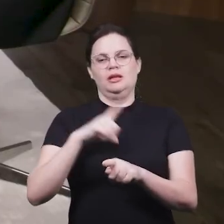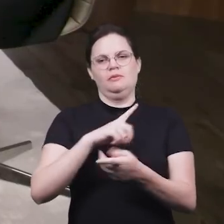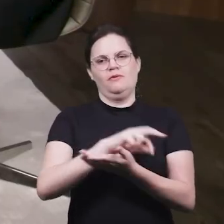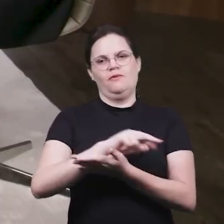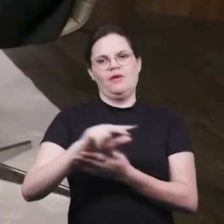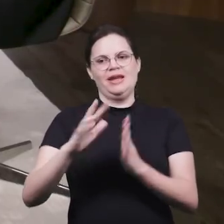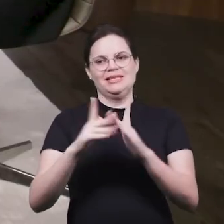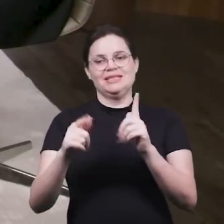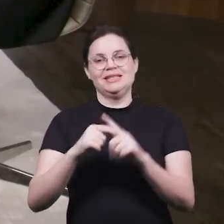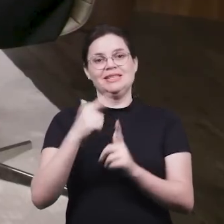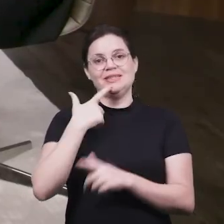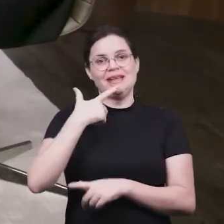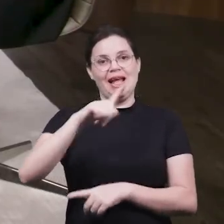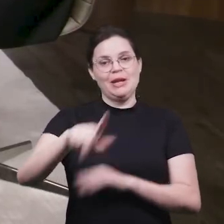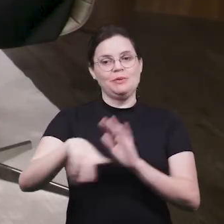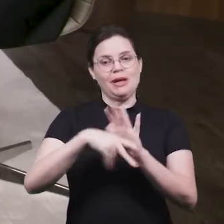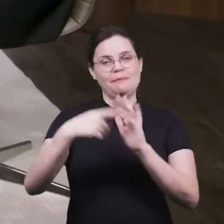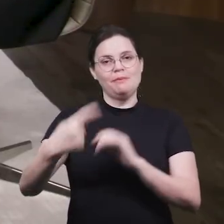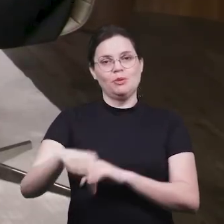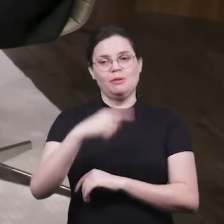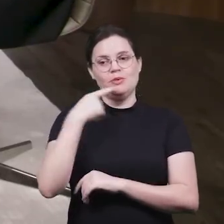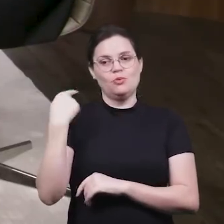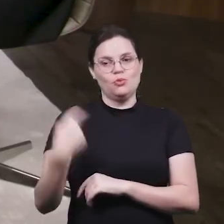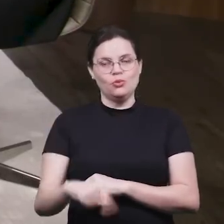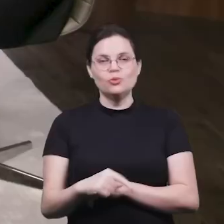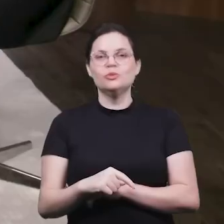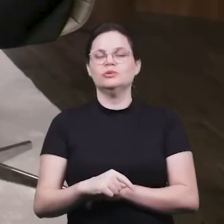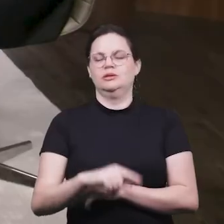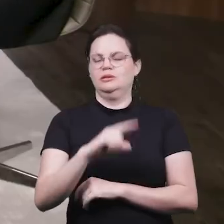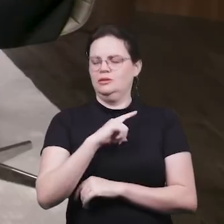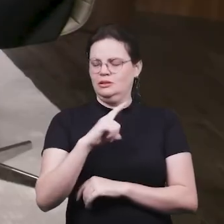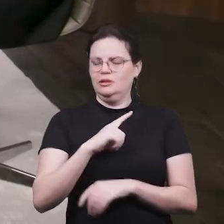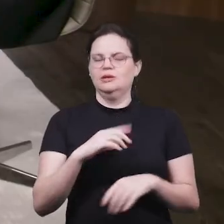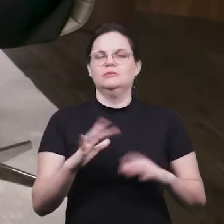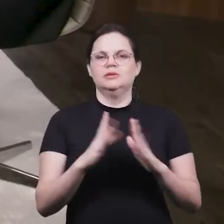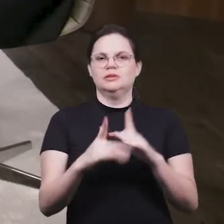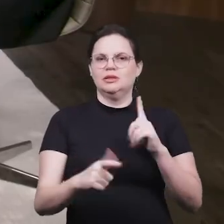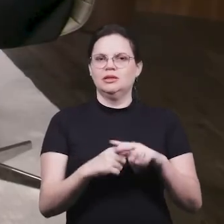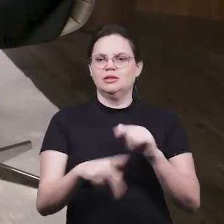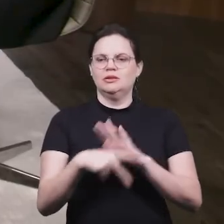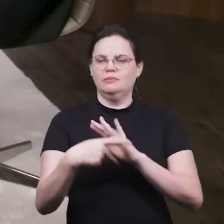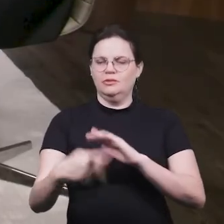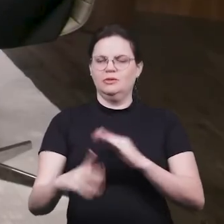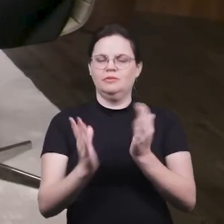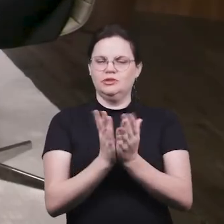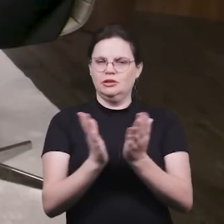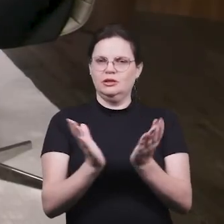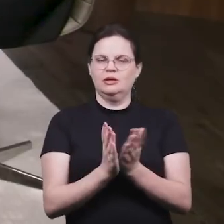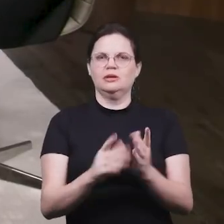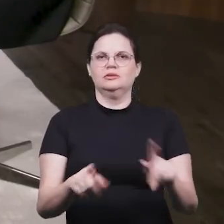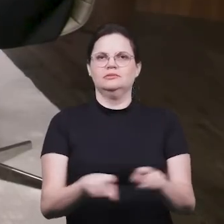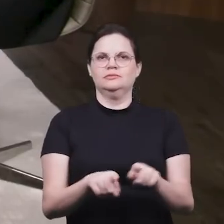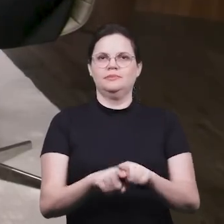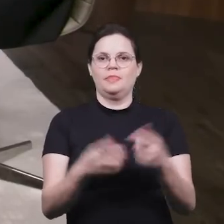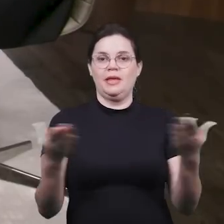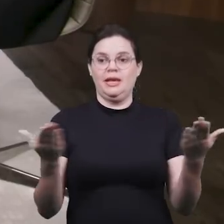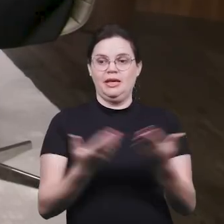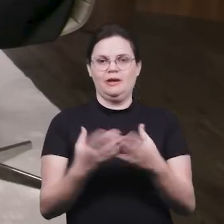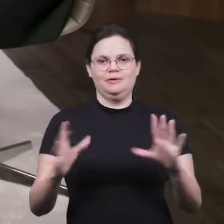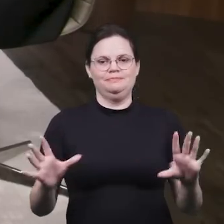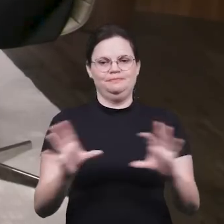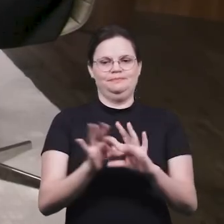russa nos Estados Unidos, igrejas evangélicas, igrejas pentecostais que abraçaram essa